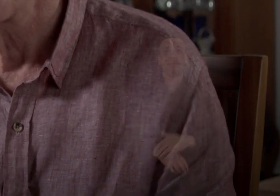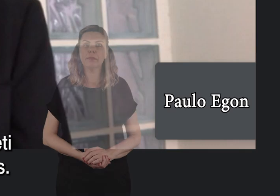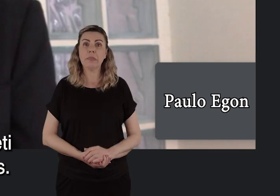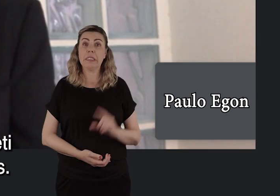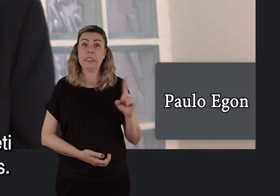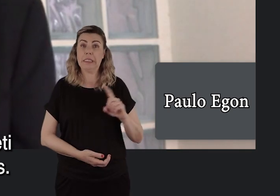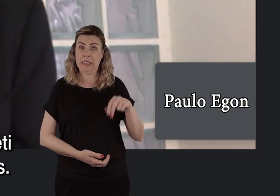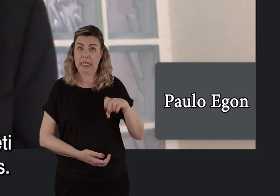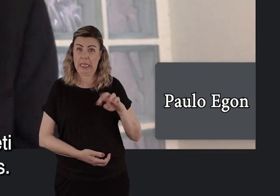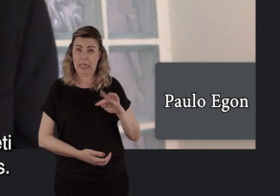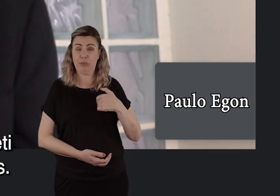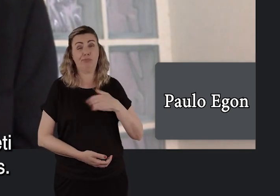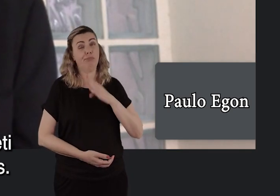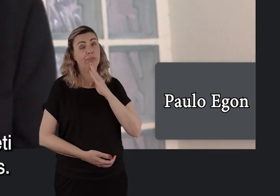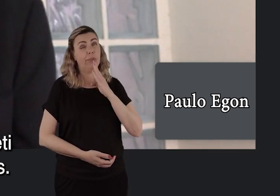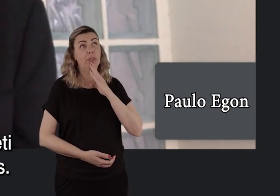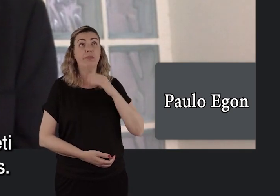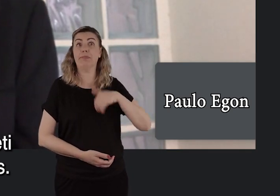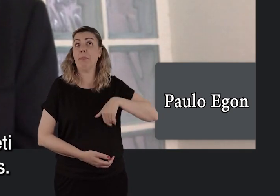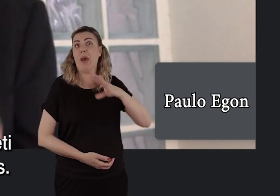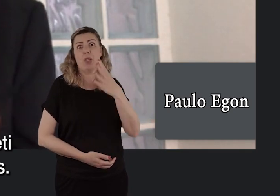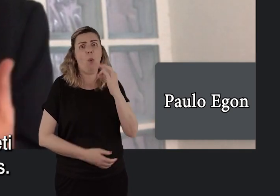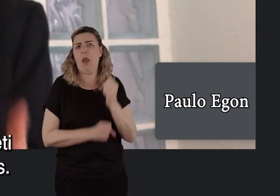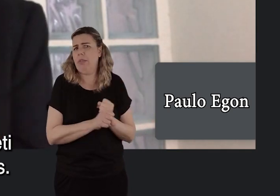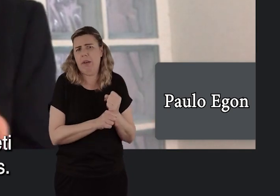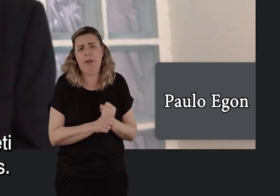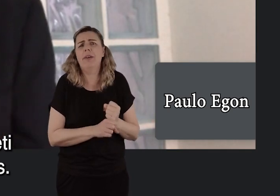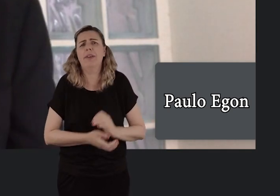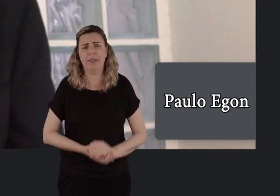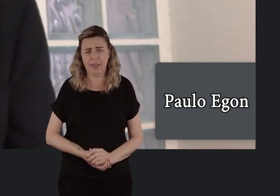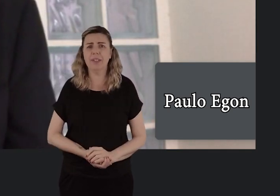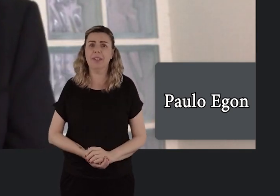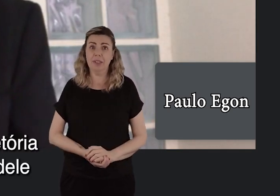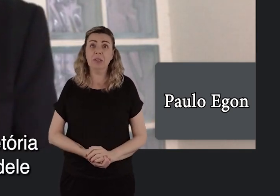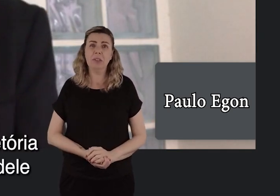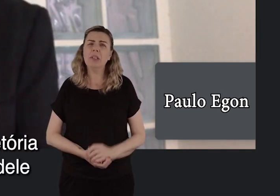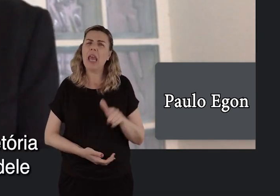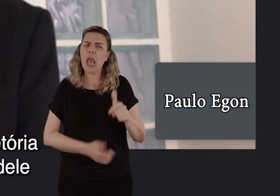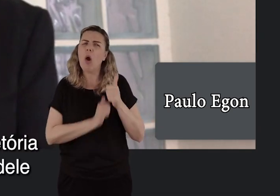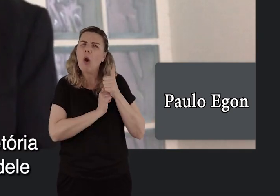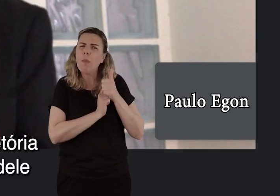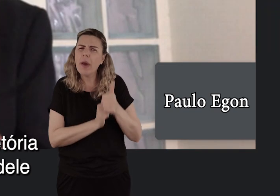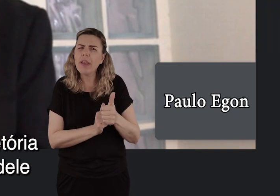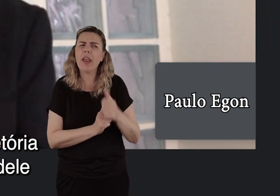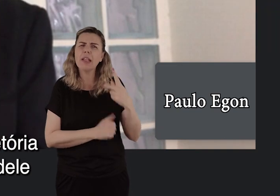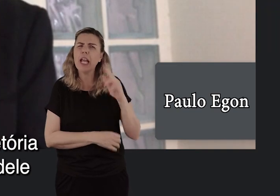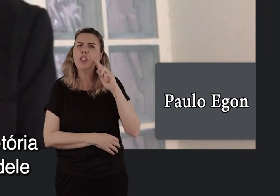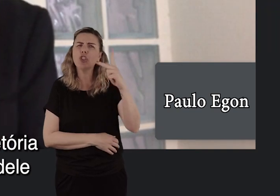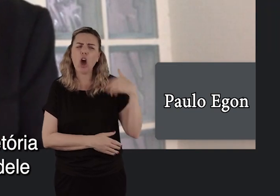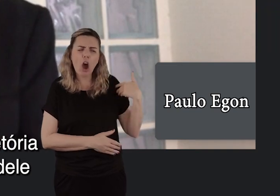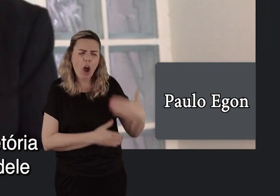luta. Eu conheço o Zanetti Paulo Egon. há mais de 40 anos. Eu acompanhei a